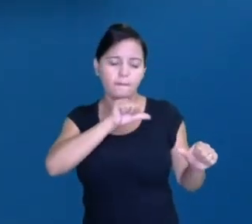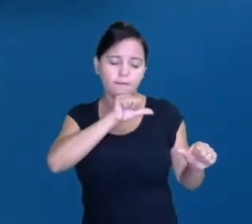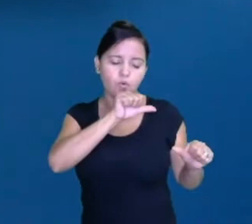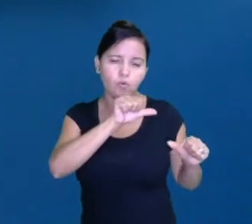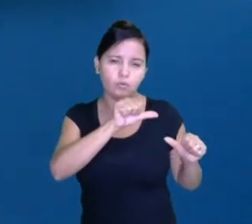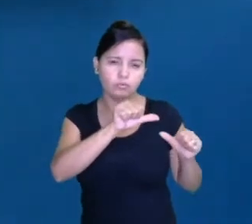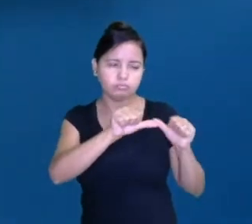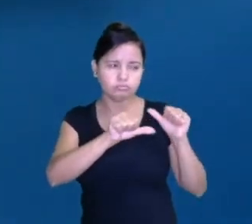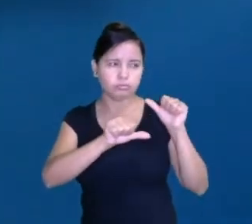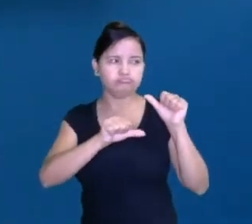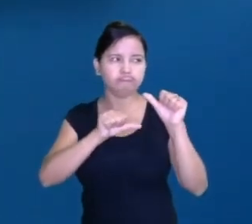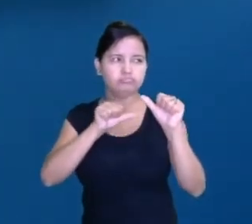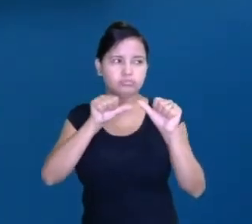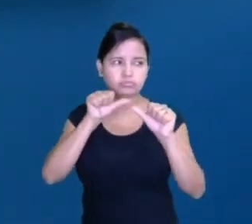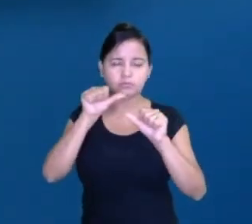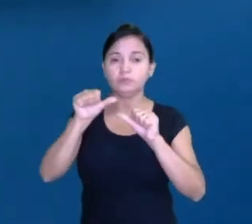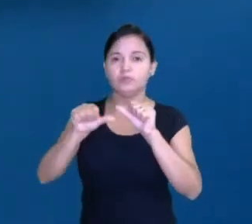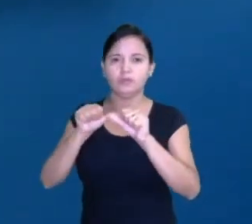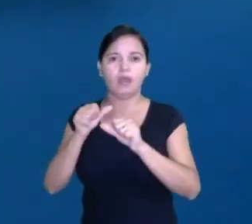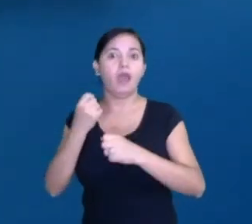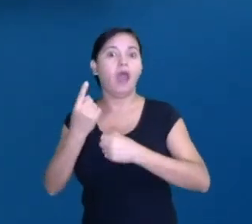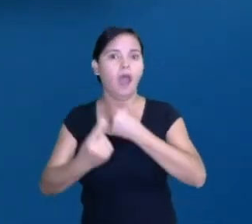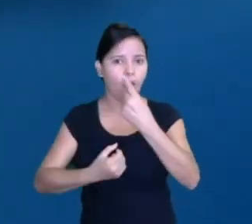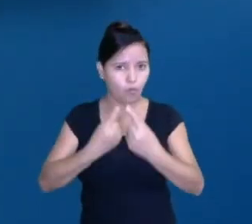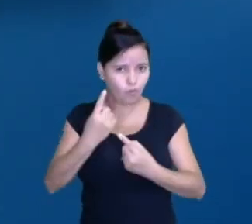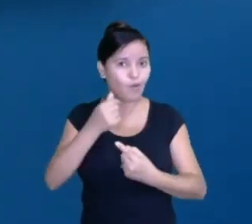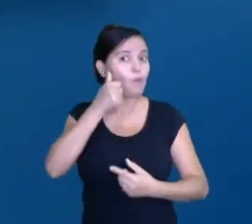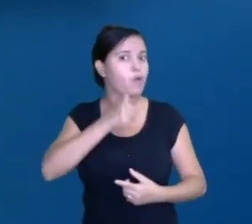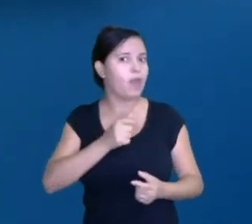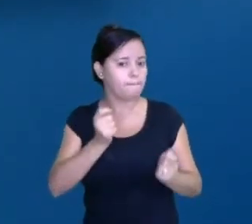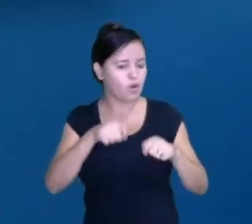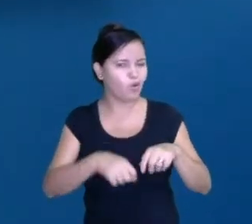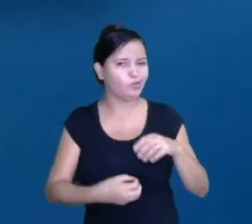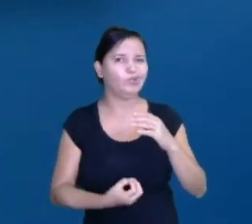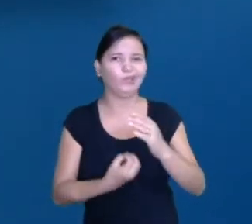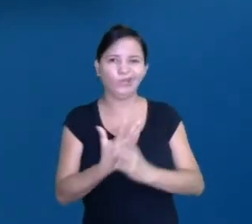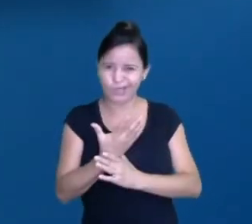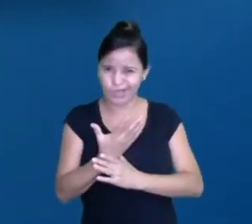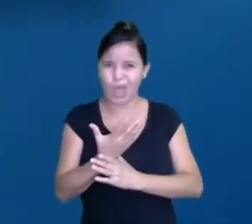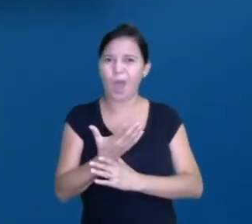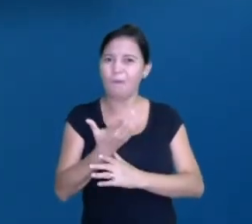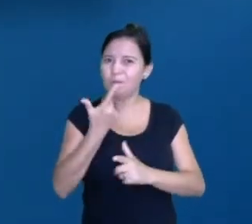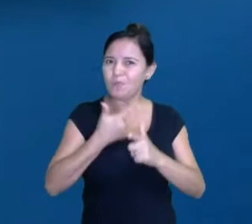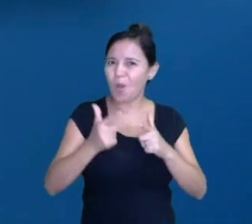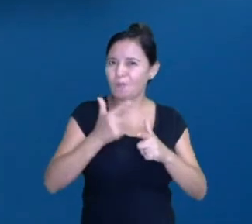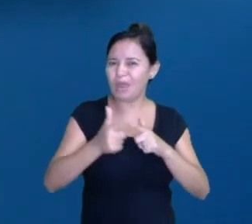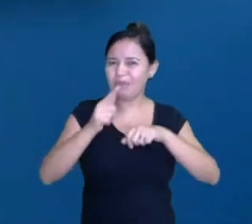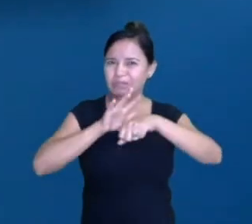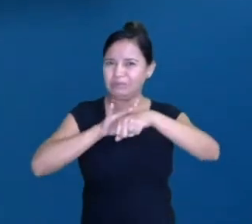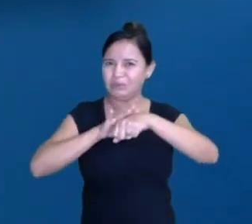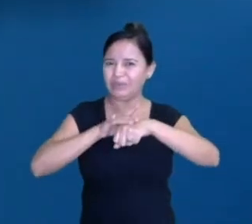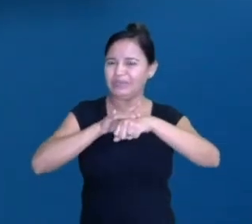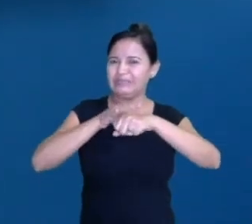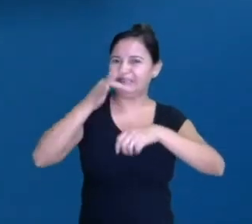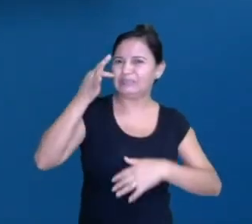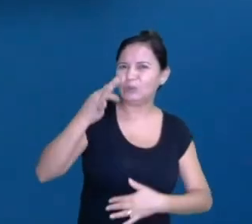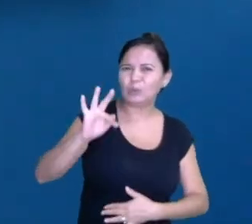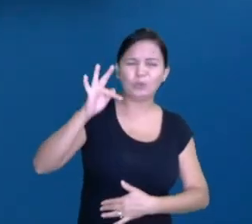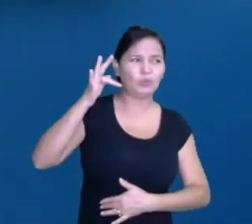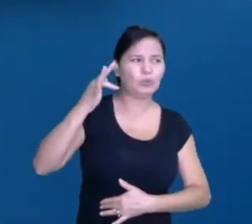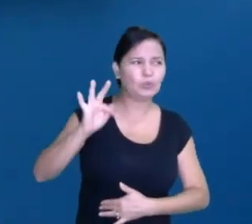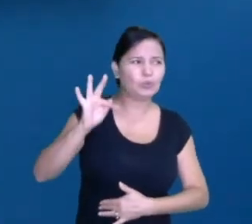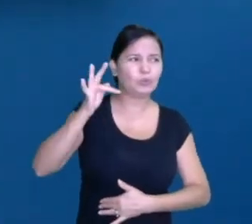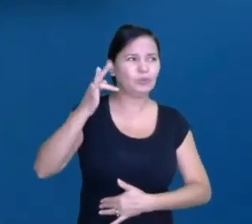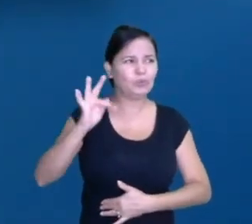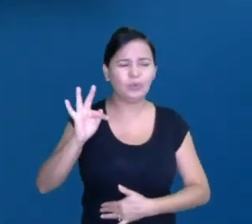E algumas mulheres podem desenvolver um probleminha, que é chamada de endometriose, que vão ter fortes dores abdominais. Muitas delas, se não tiver um cuidado, vão